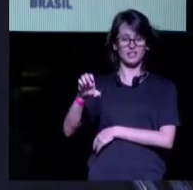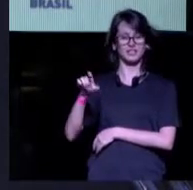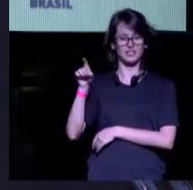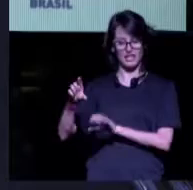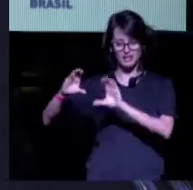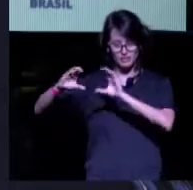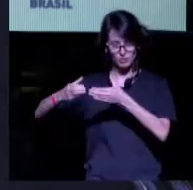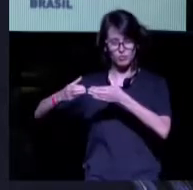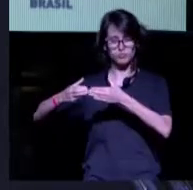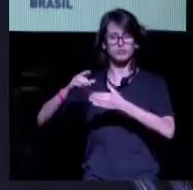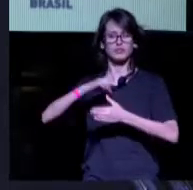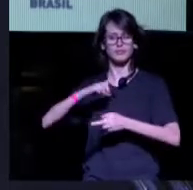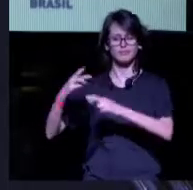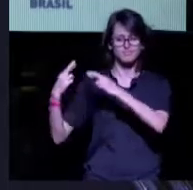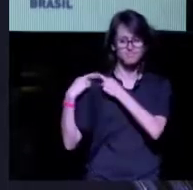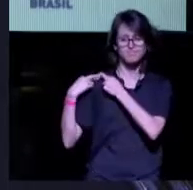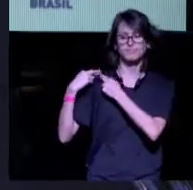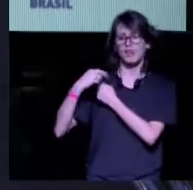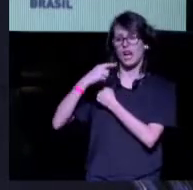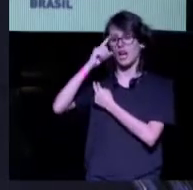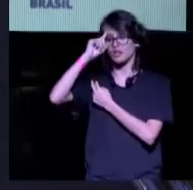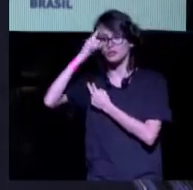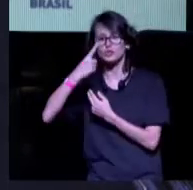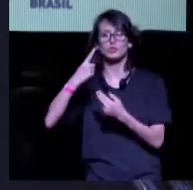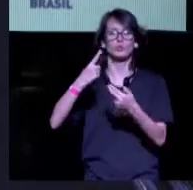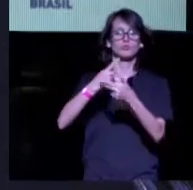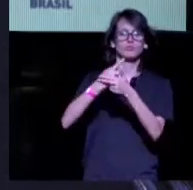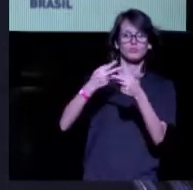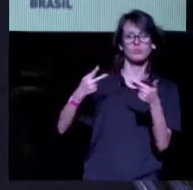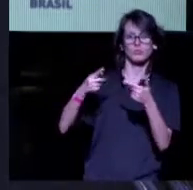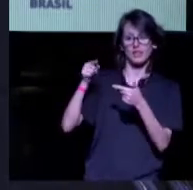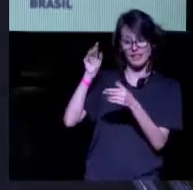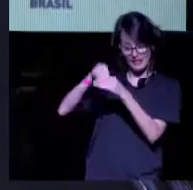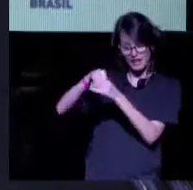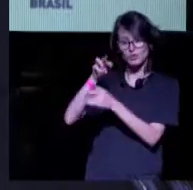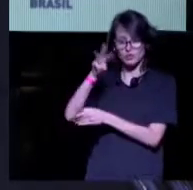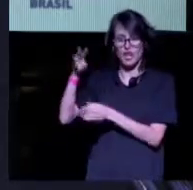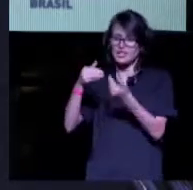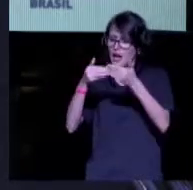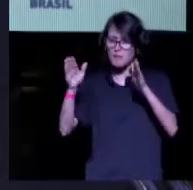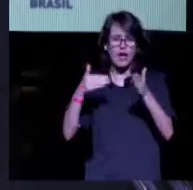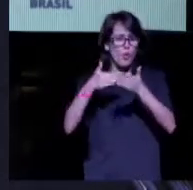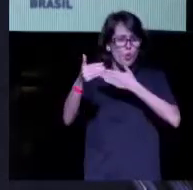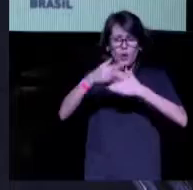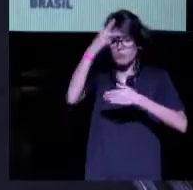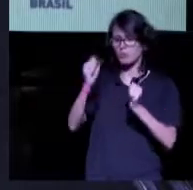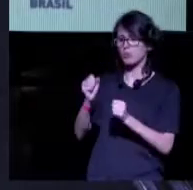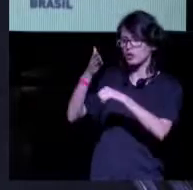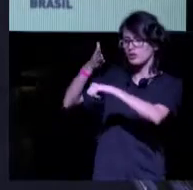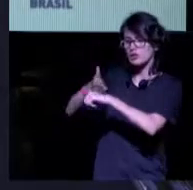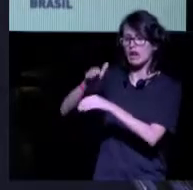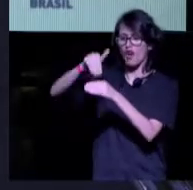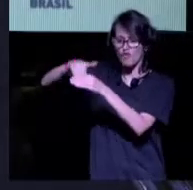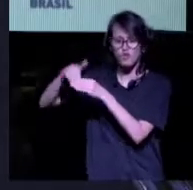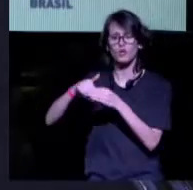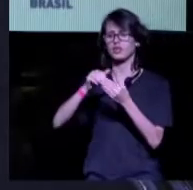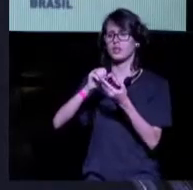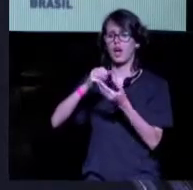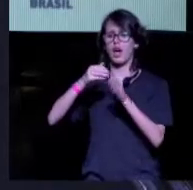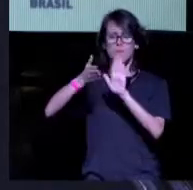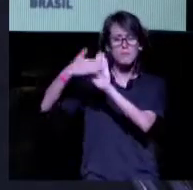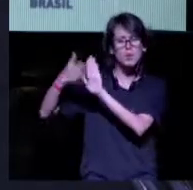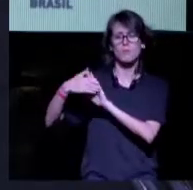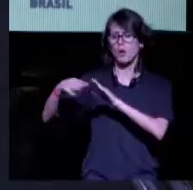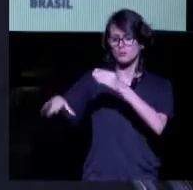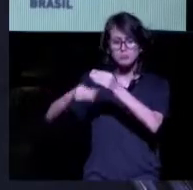a levar a decisões que foram feitas nessa plataforma que é aberto não pode votar comentar e tomar decisões em conjunto